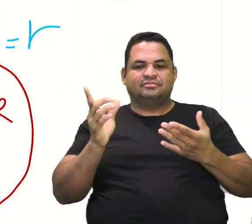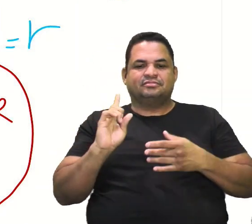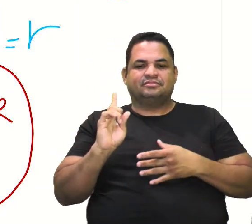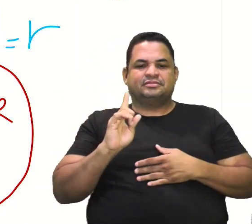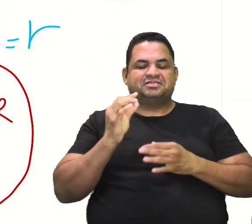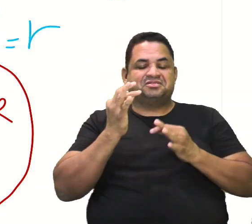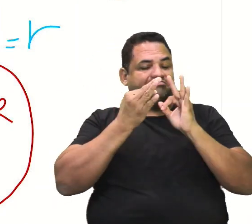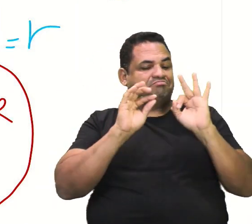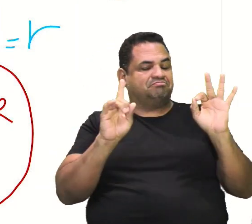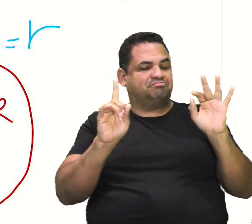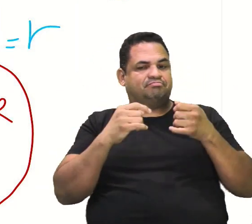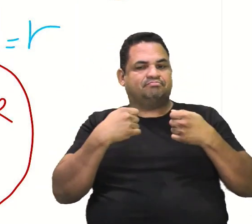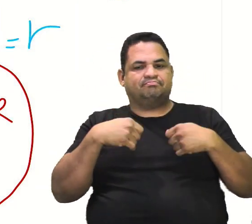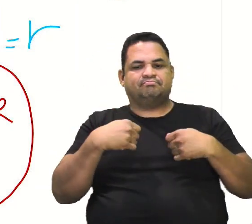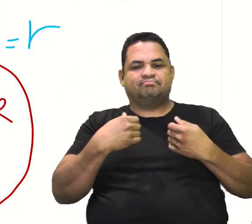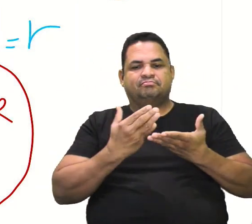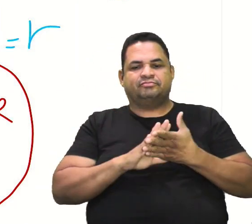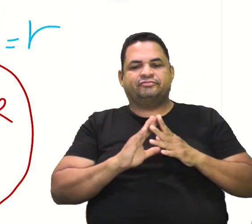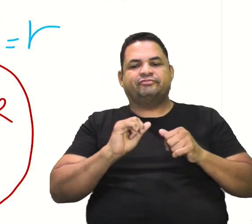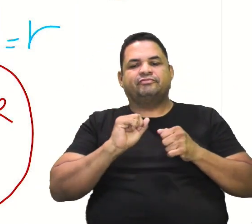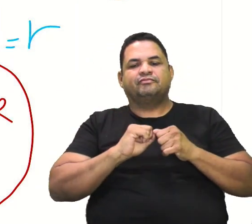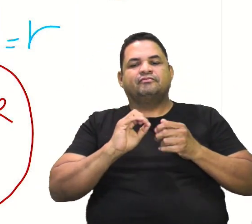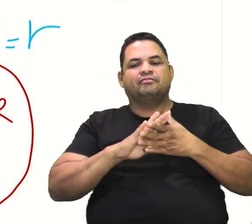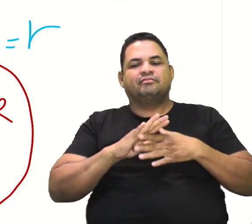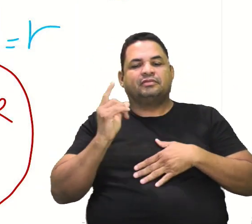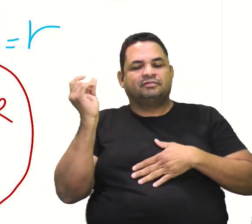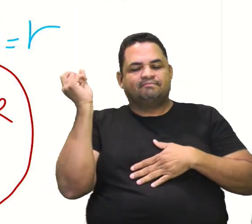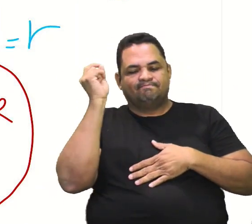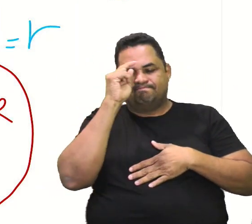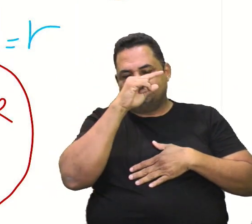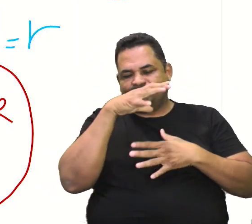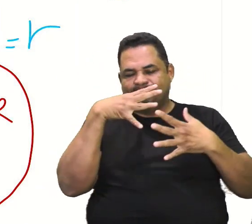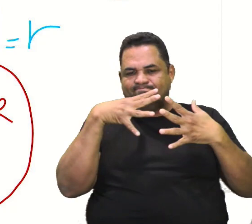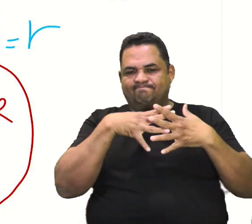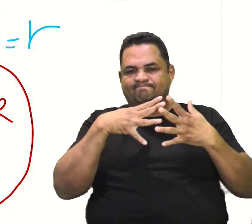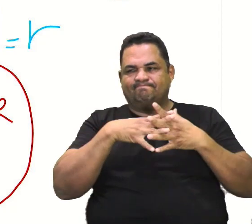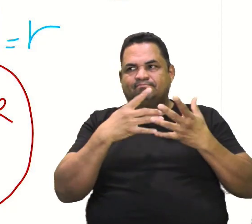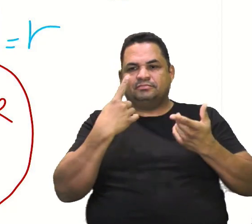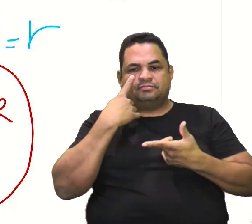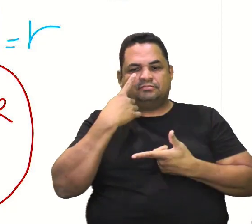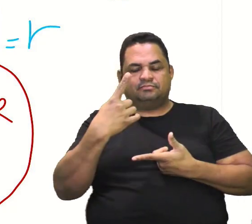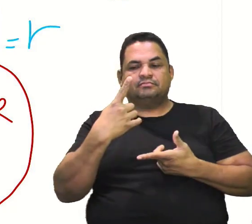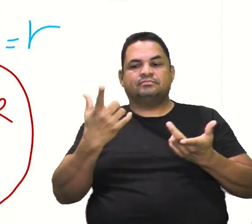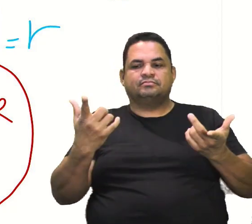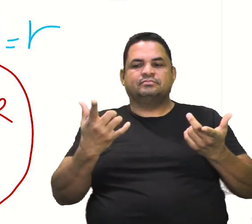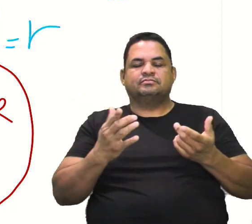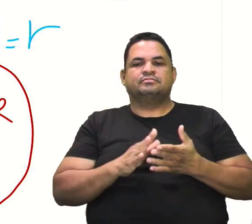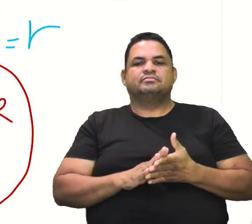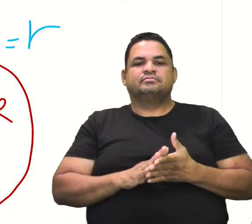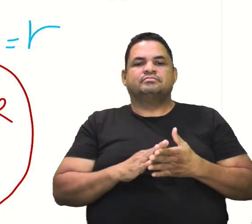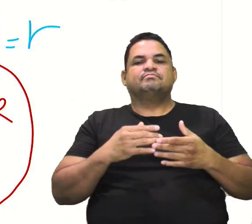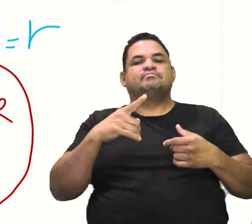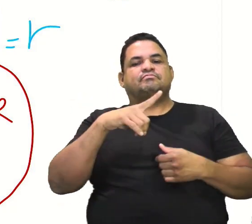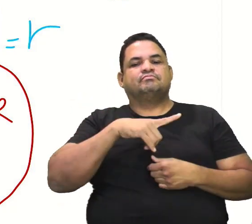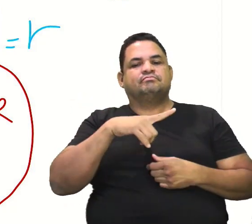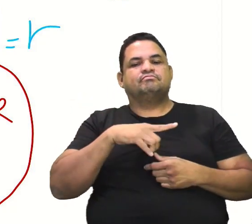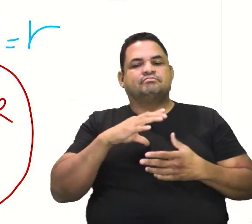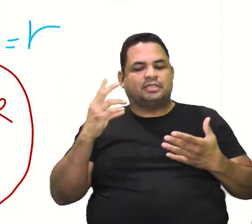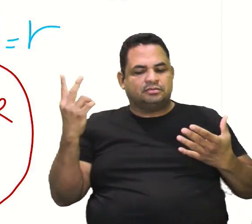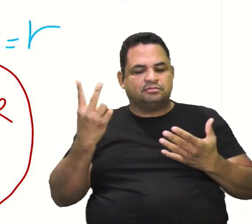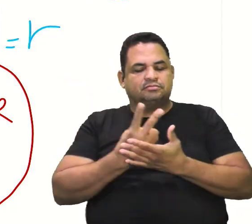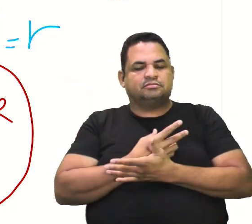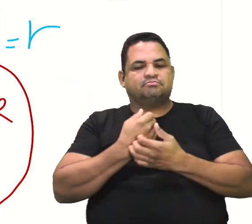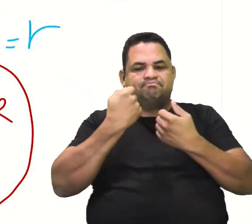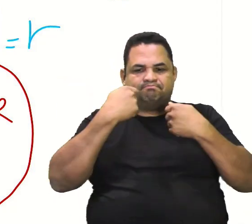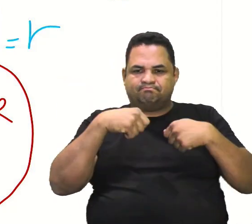não só os simples, mas a gente resolve aqui também os complicadinhos para vocês verificarem que existem essas